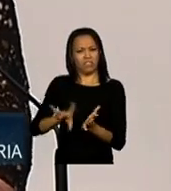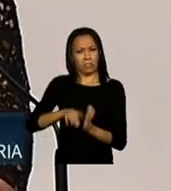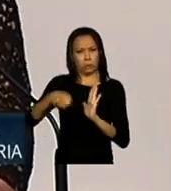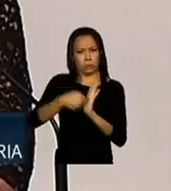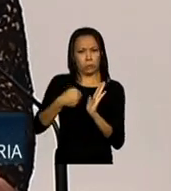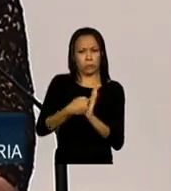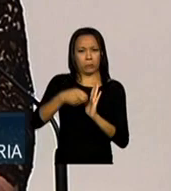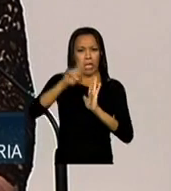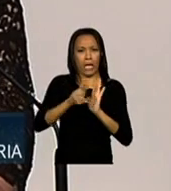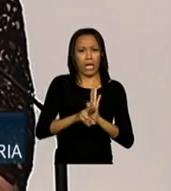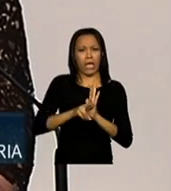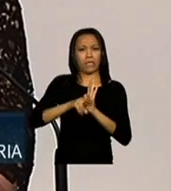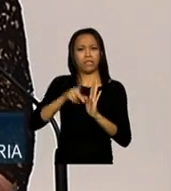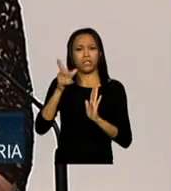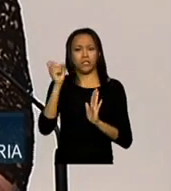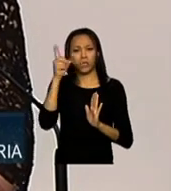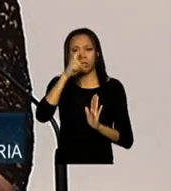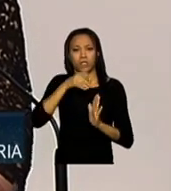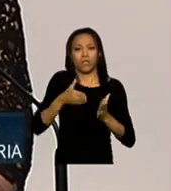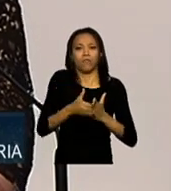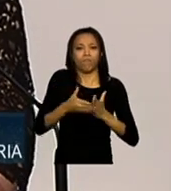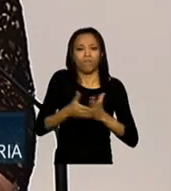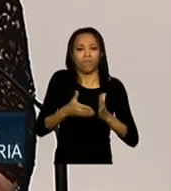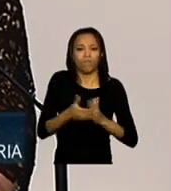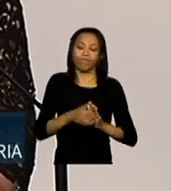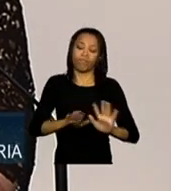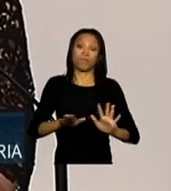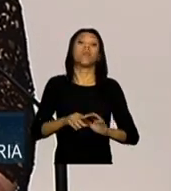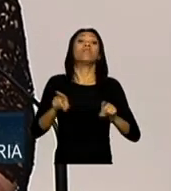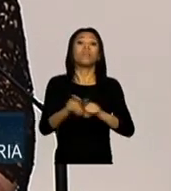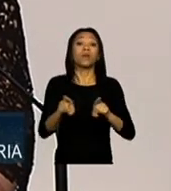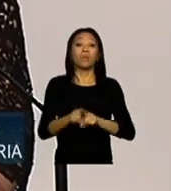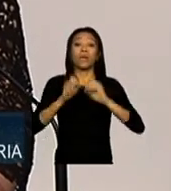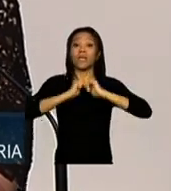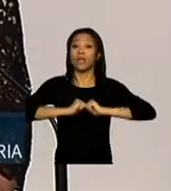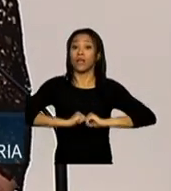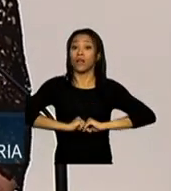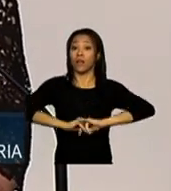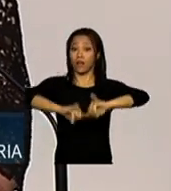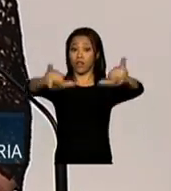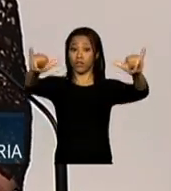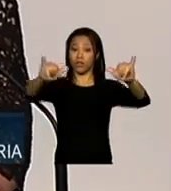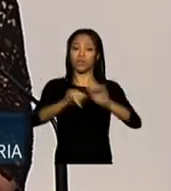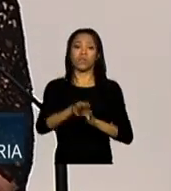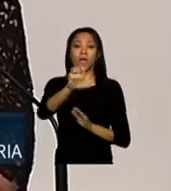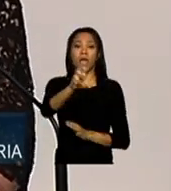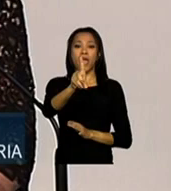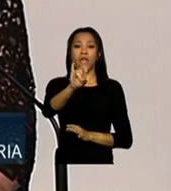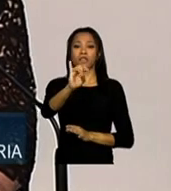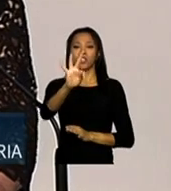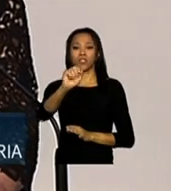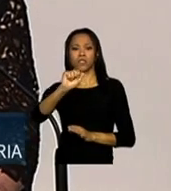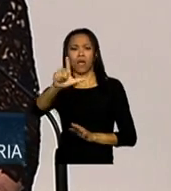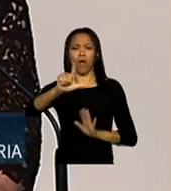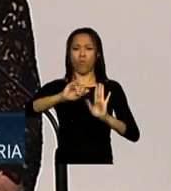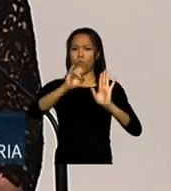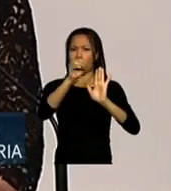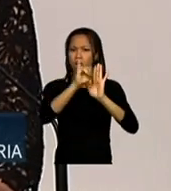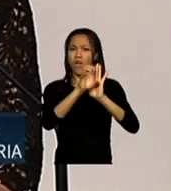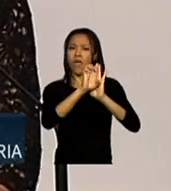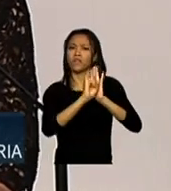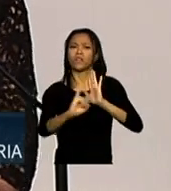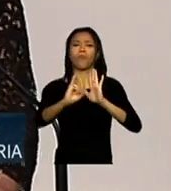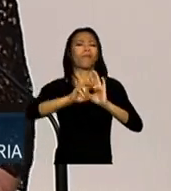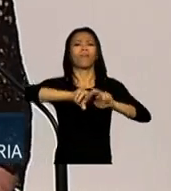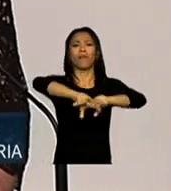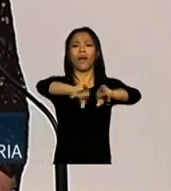burocráticas. Lançamos editais em todas as áreas estratégicas do Inova Empresa e os primeiros